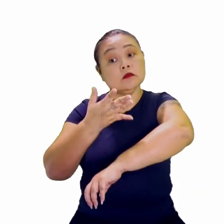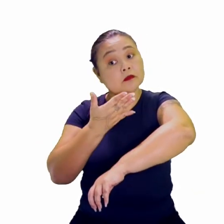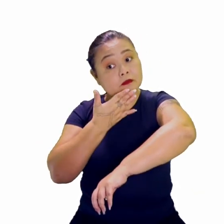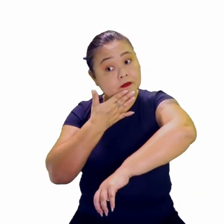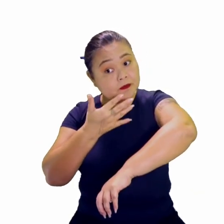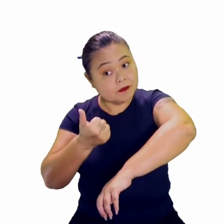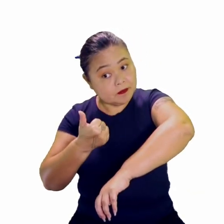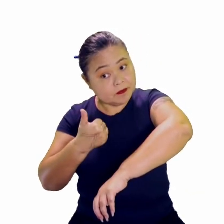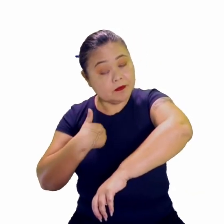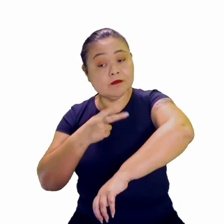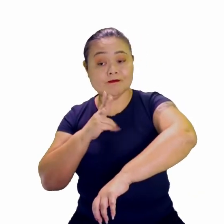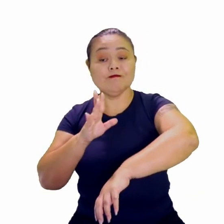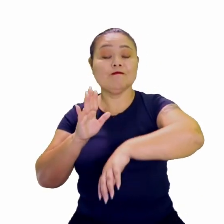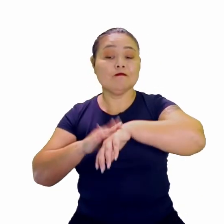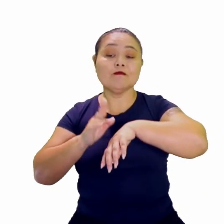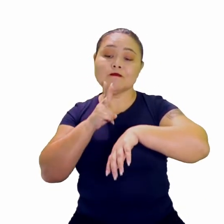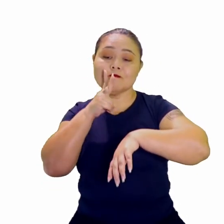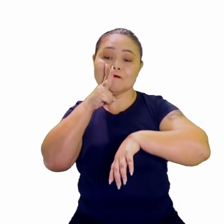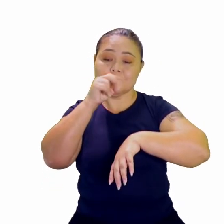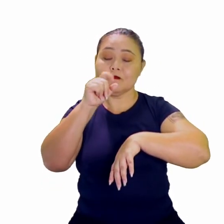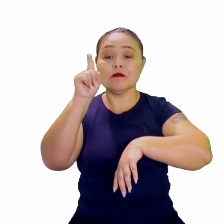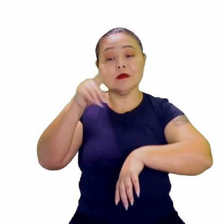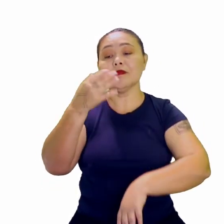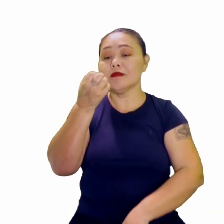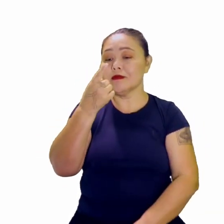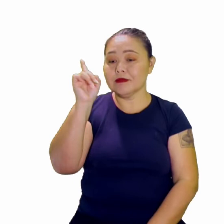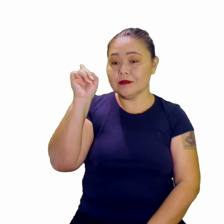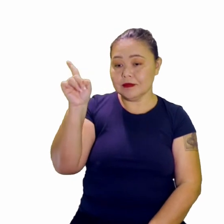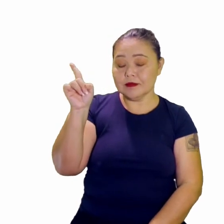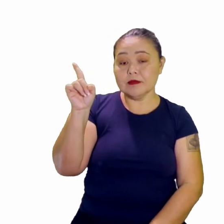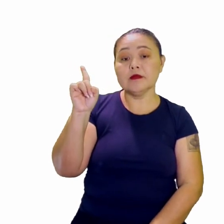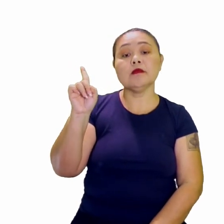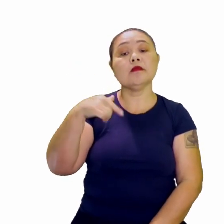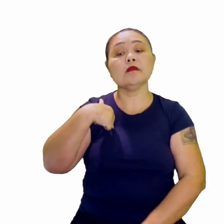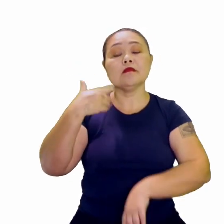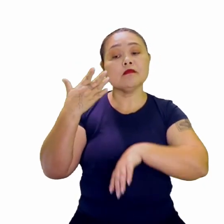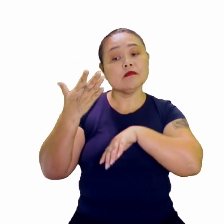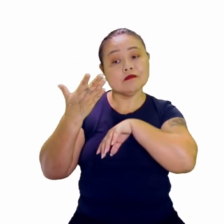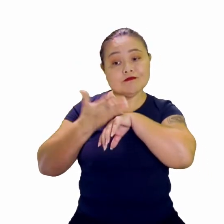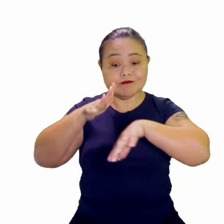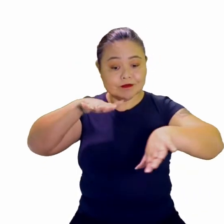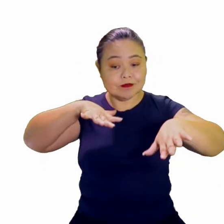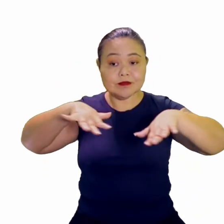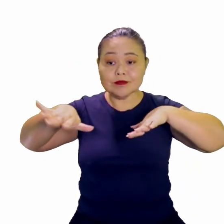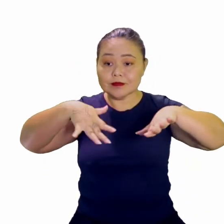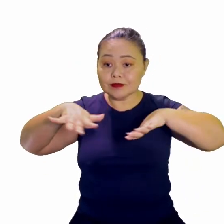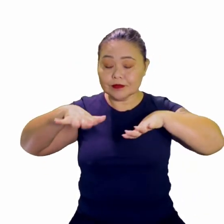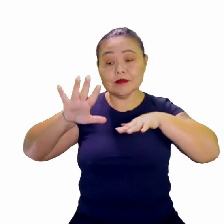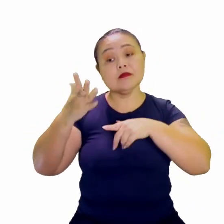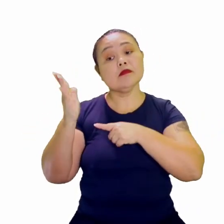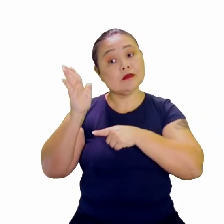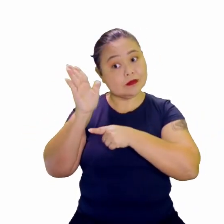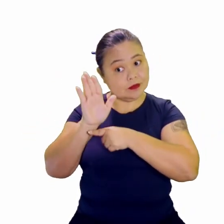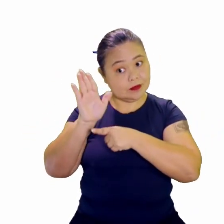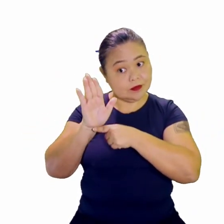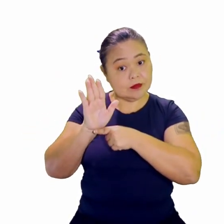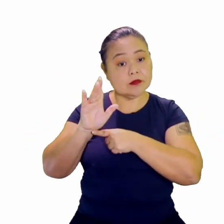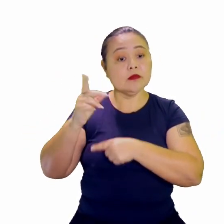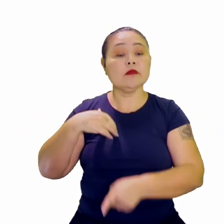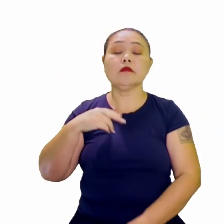Vou produzir mais força. Então é bom eu ter hiperplasia. O treinamento vai me ajudar na hiperplasia.